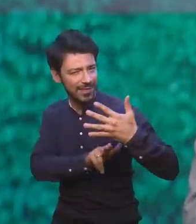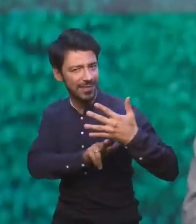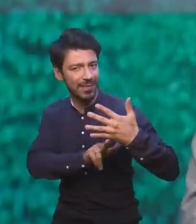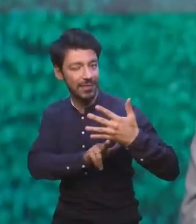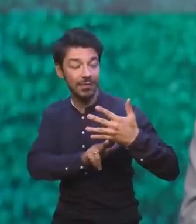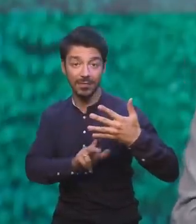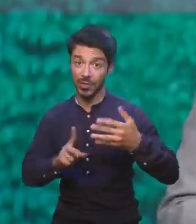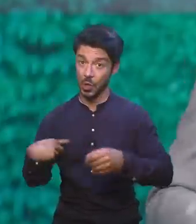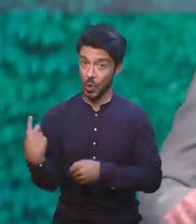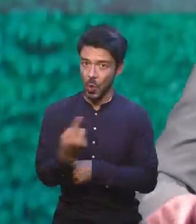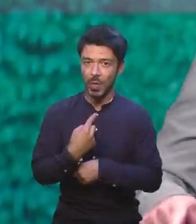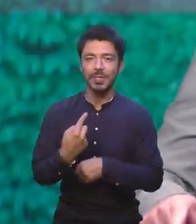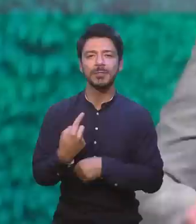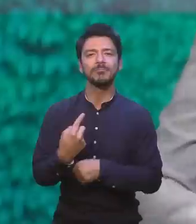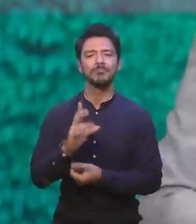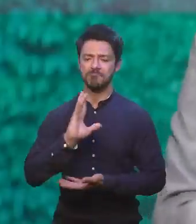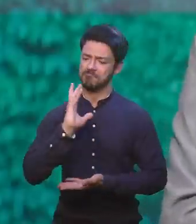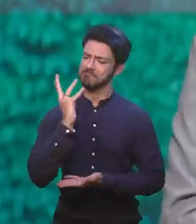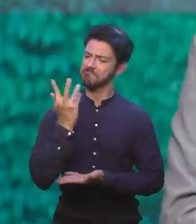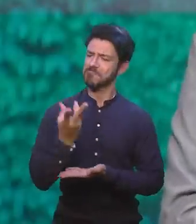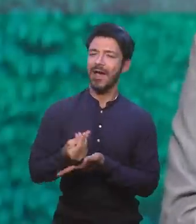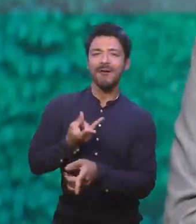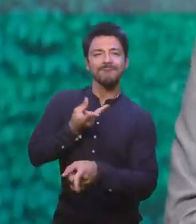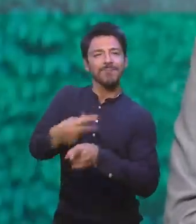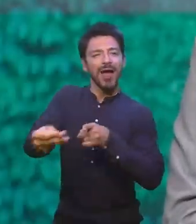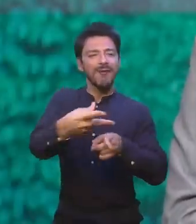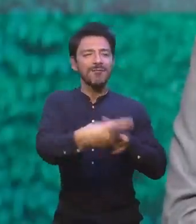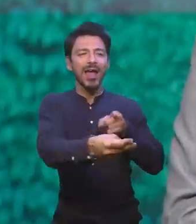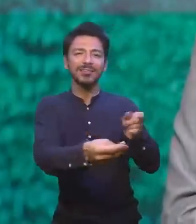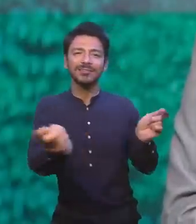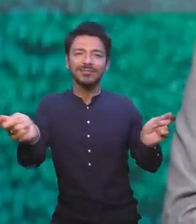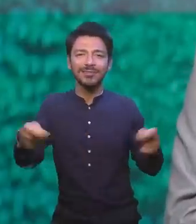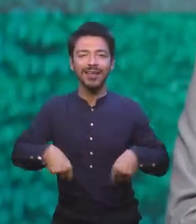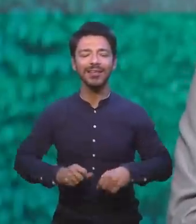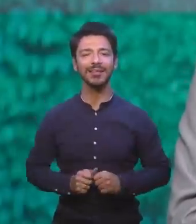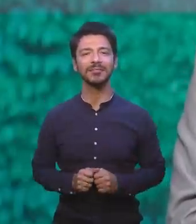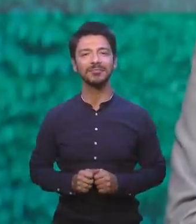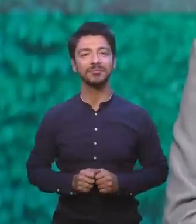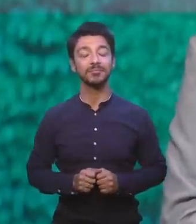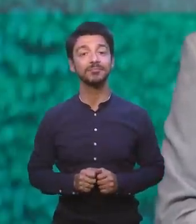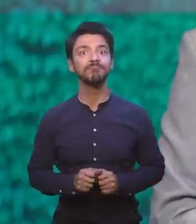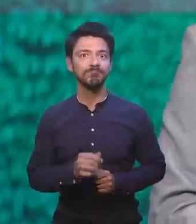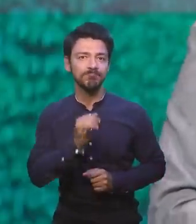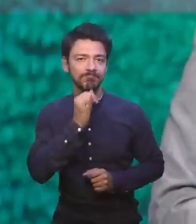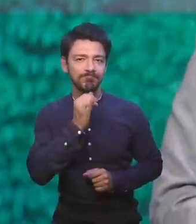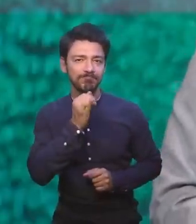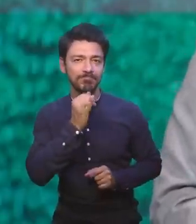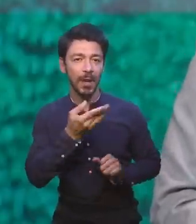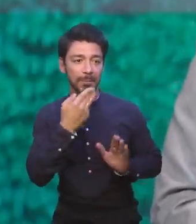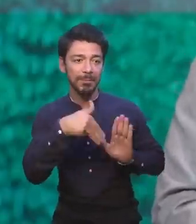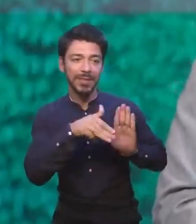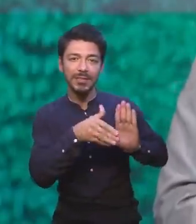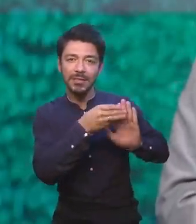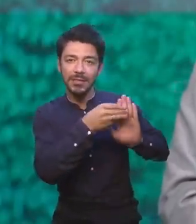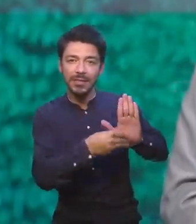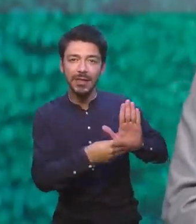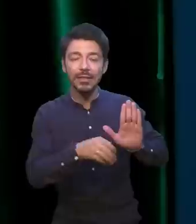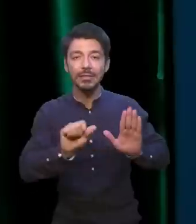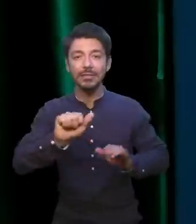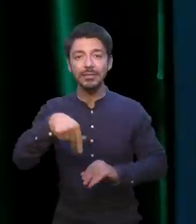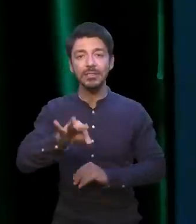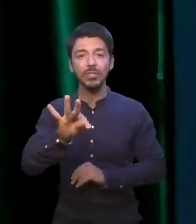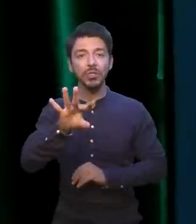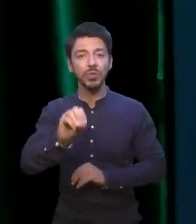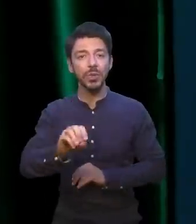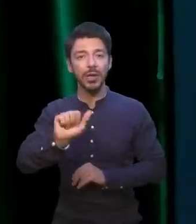espiritual, enfrentar os desafios. Por exemplo, nós vamos encontrar uma mensagem de Santo Agostinho, na revista de setembro